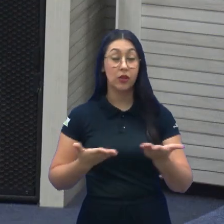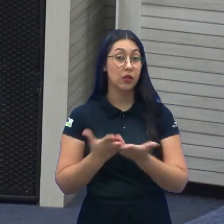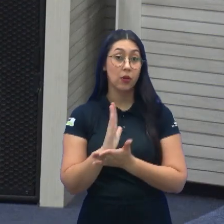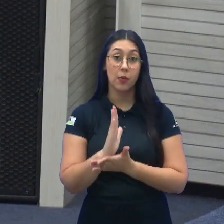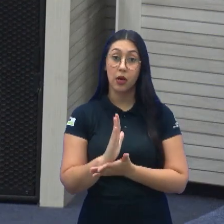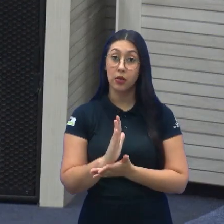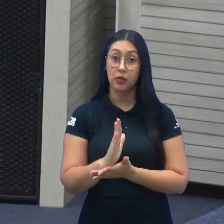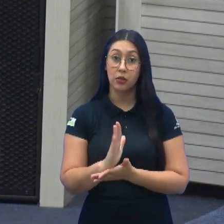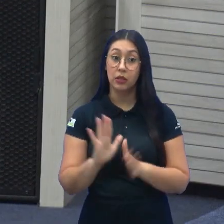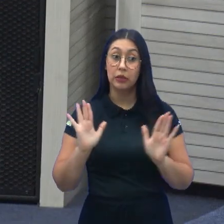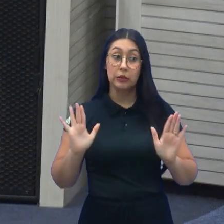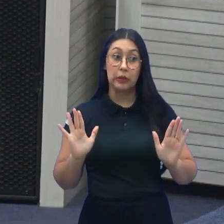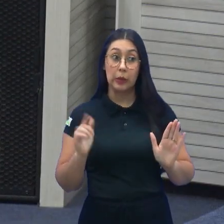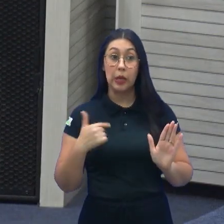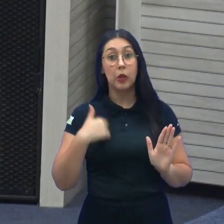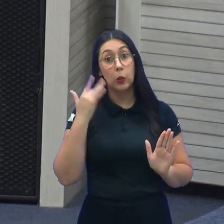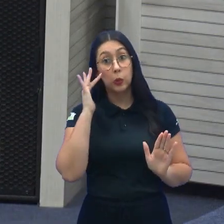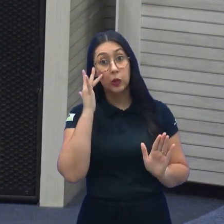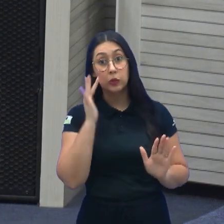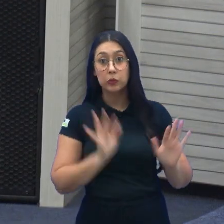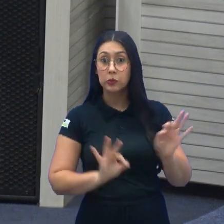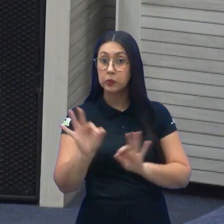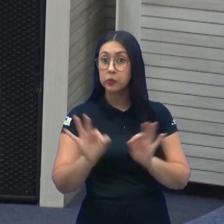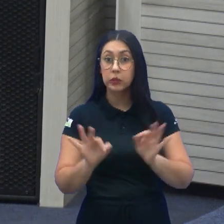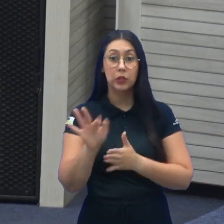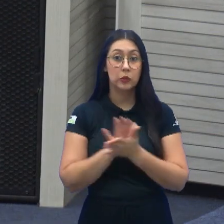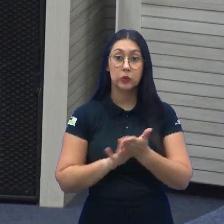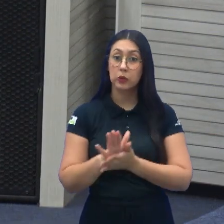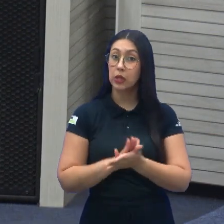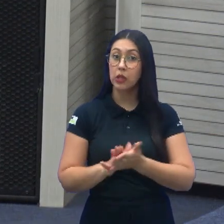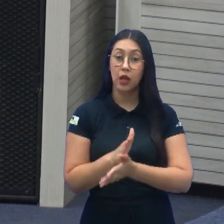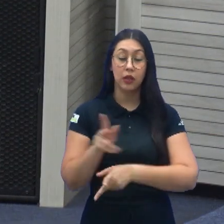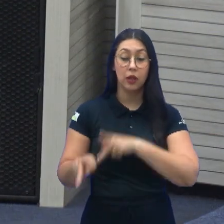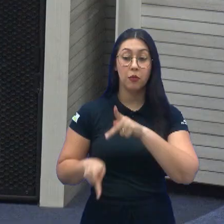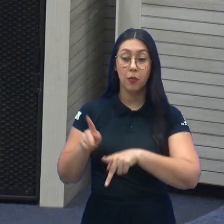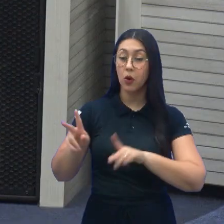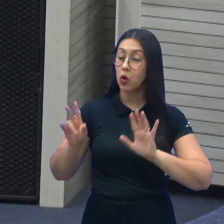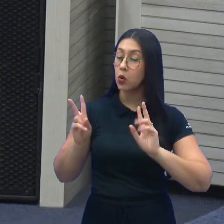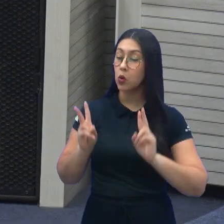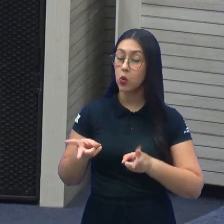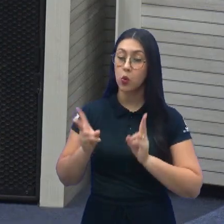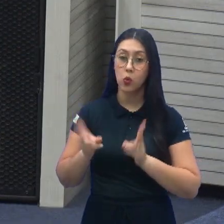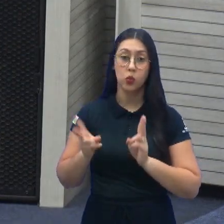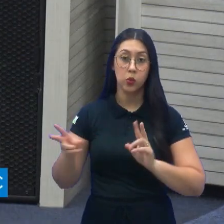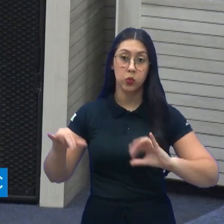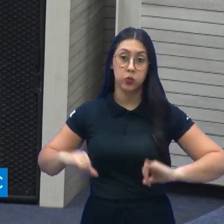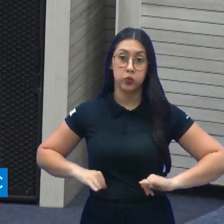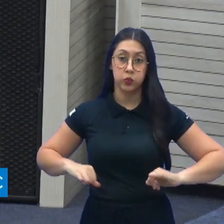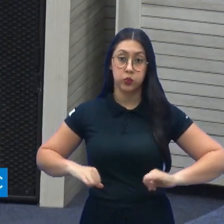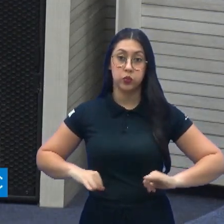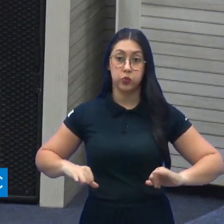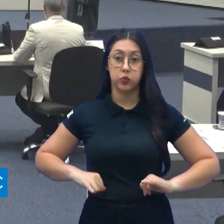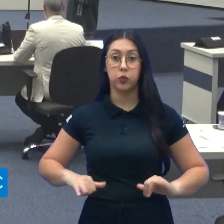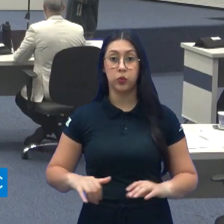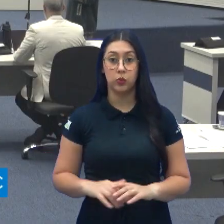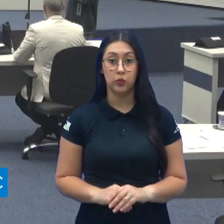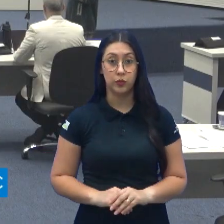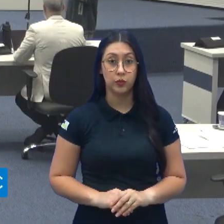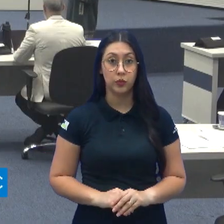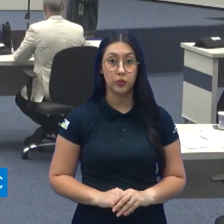então, que não tem planejamento nenhum e vai deixar a população passar pelo caos todos os dias.